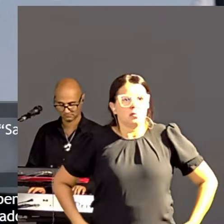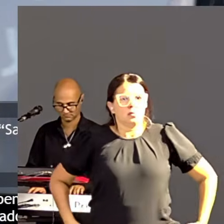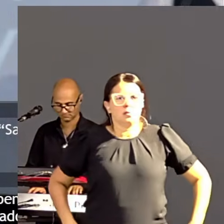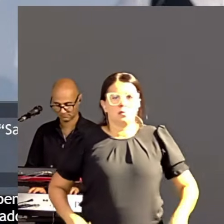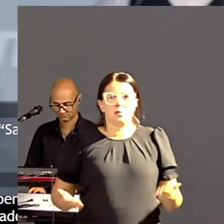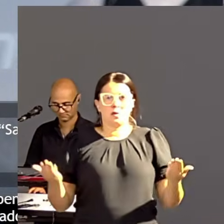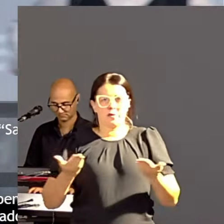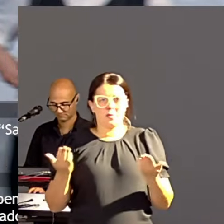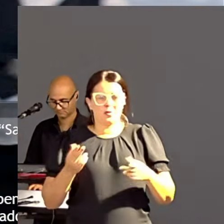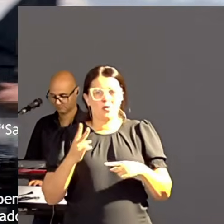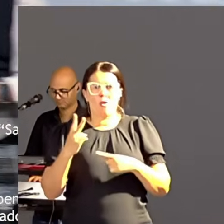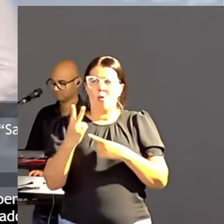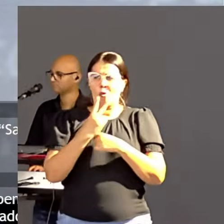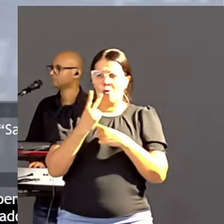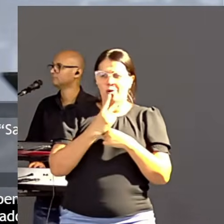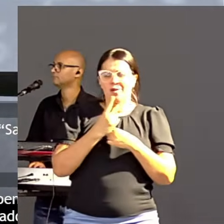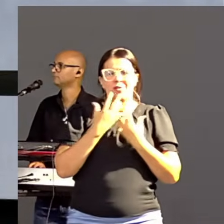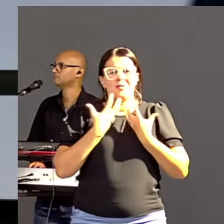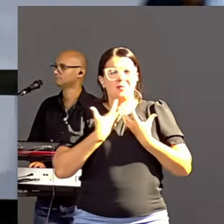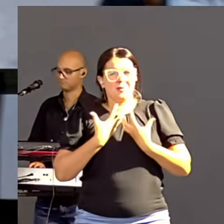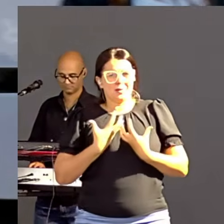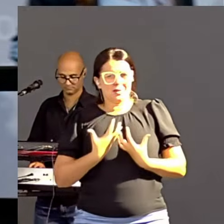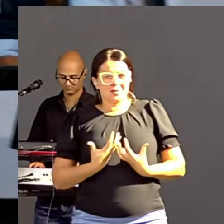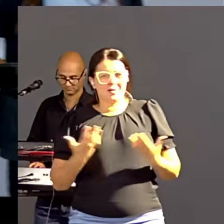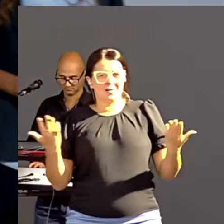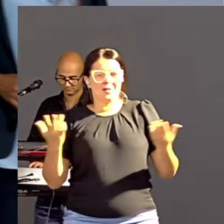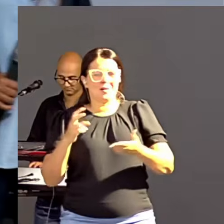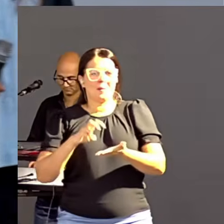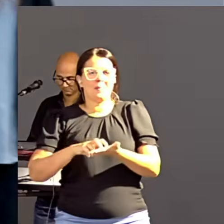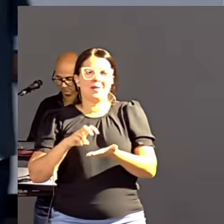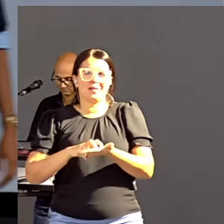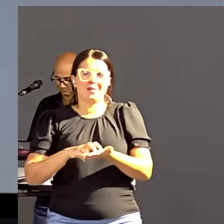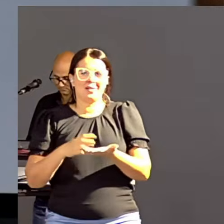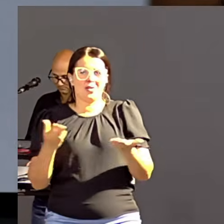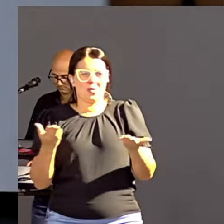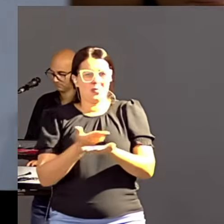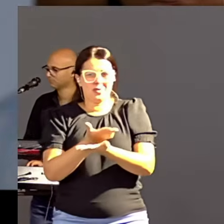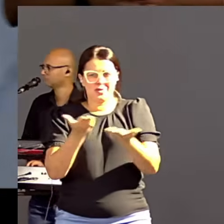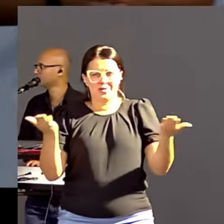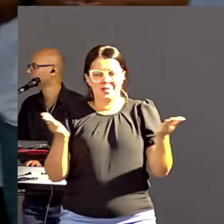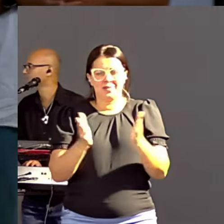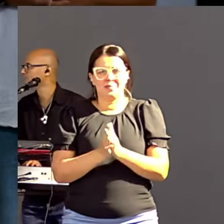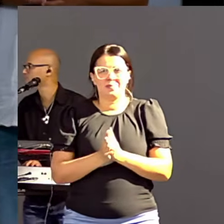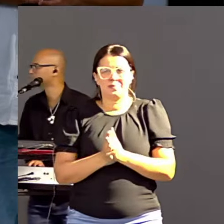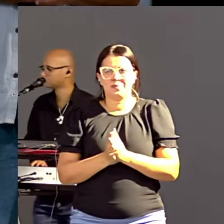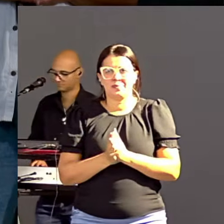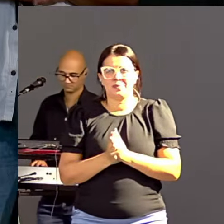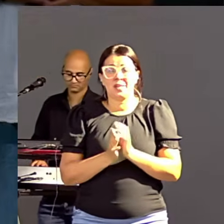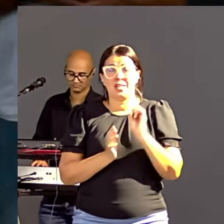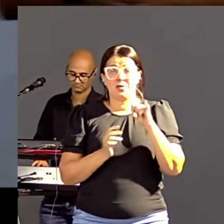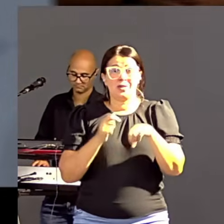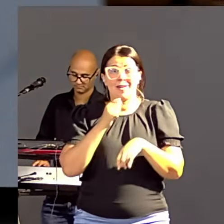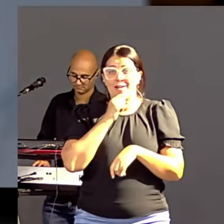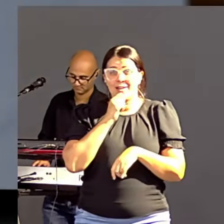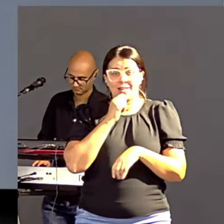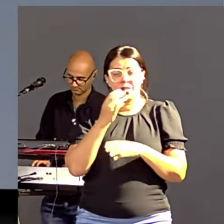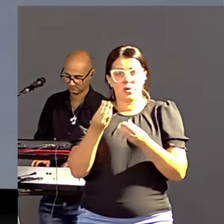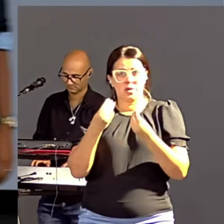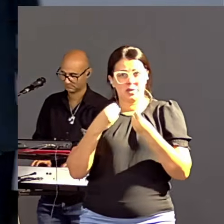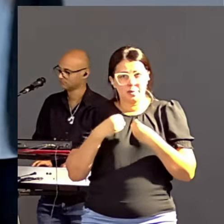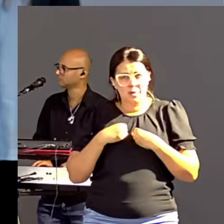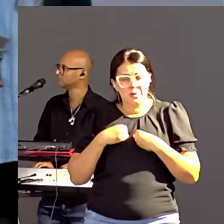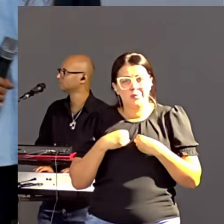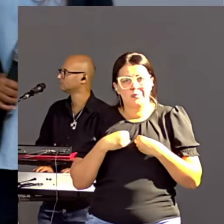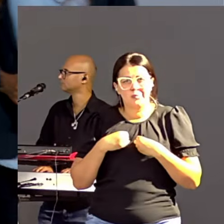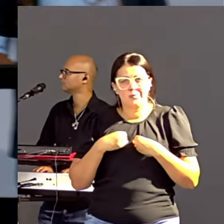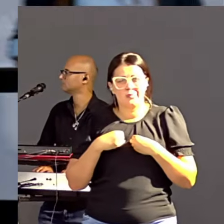Vamos cuidar do nosso cansaço de alma nessa manhã, assim mesmo como você está. Se você ainda não recebeu